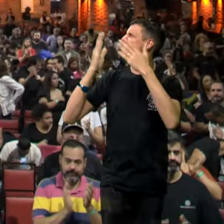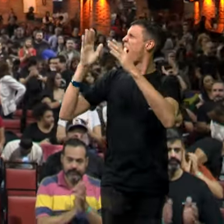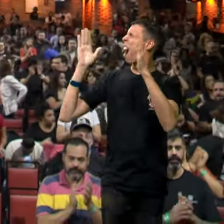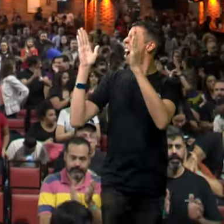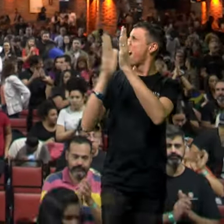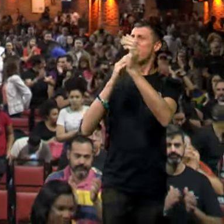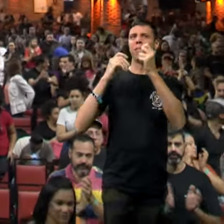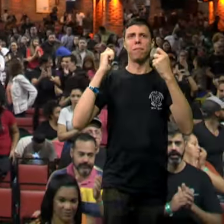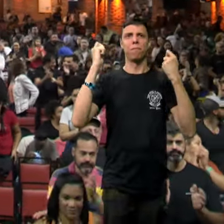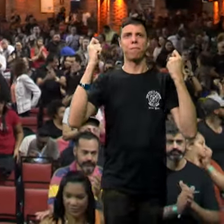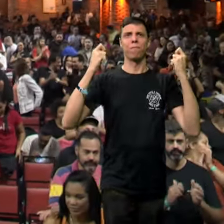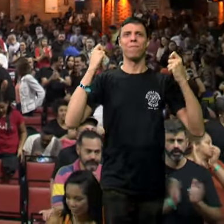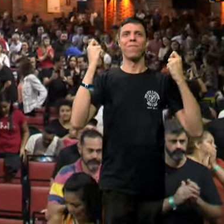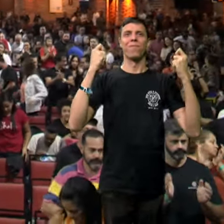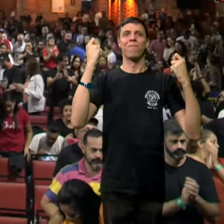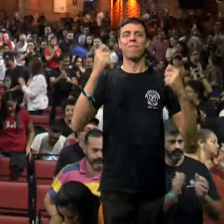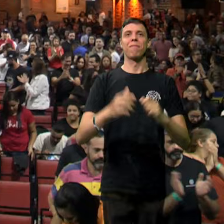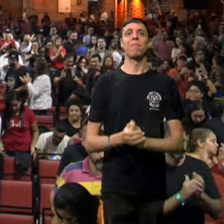aleluia,